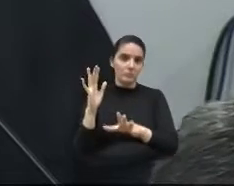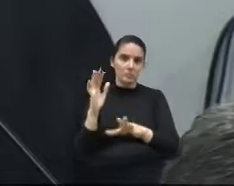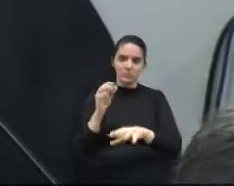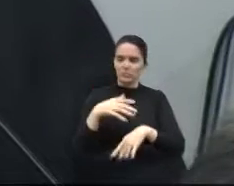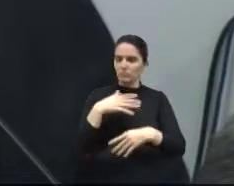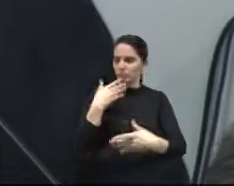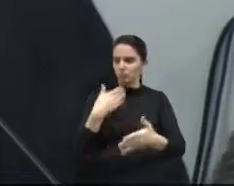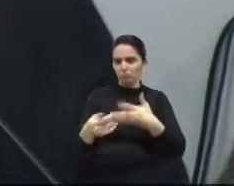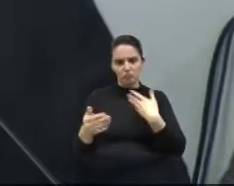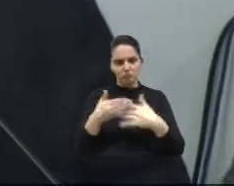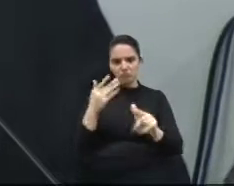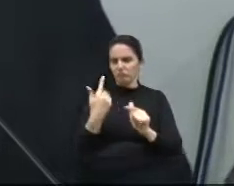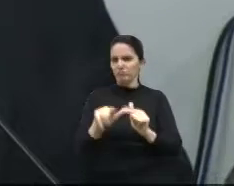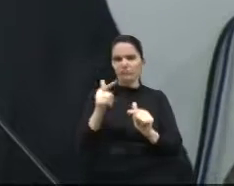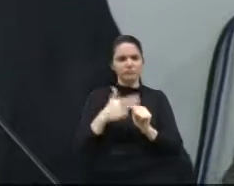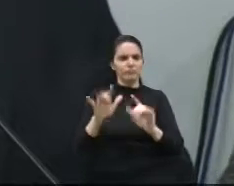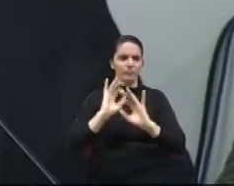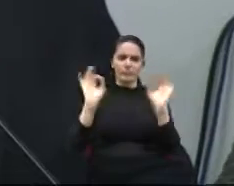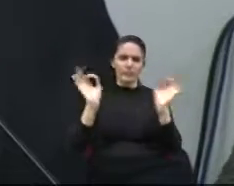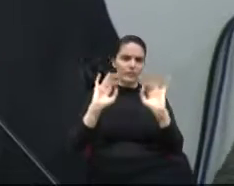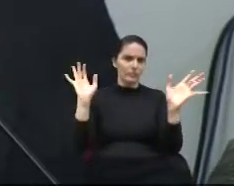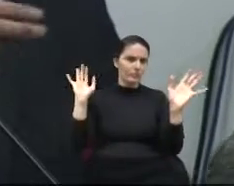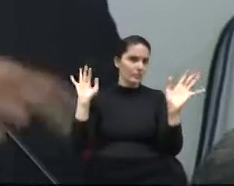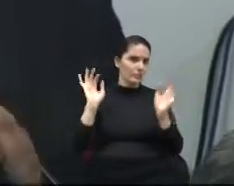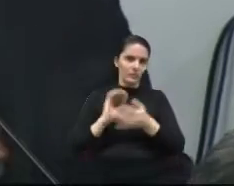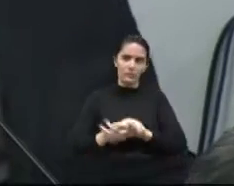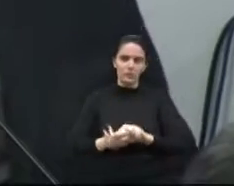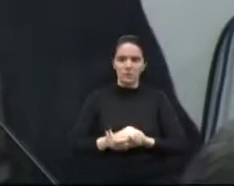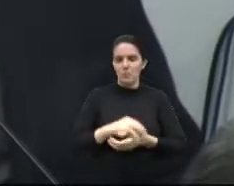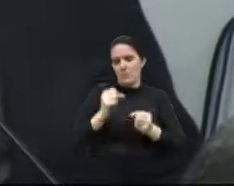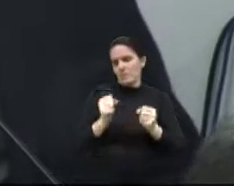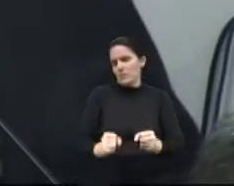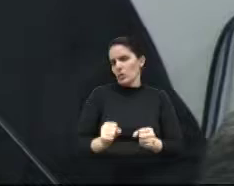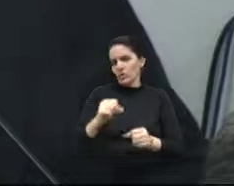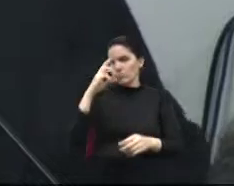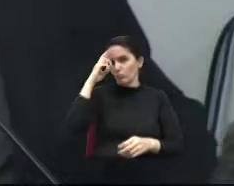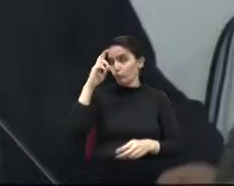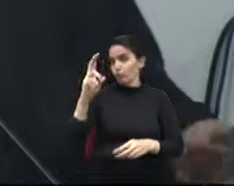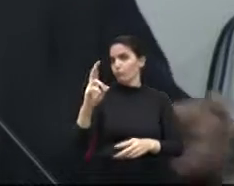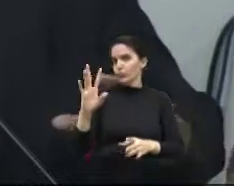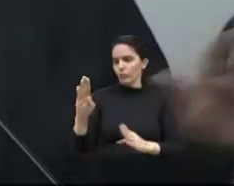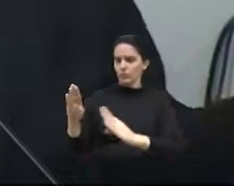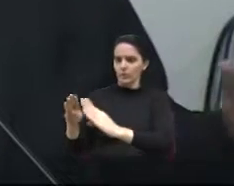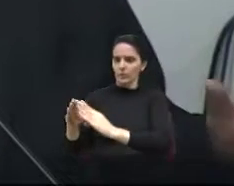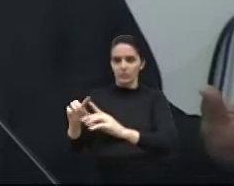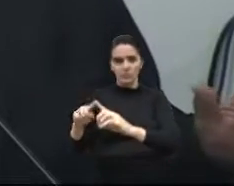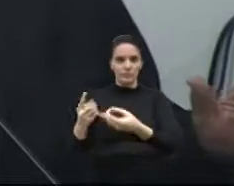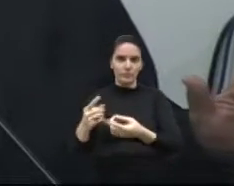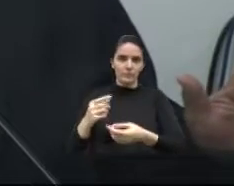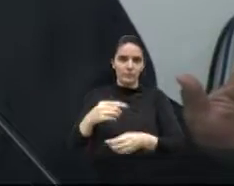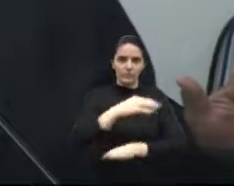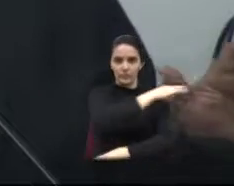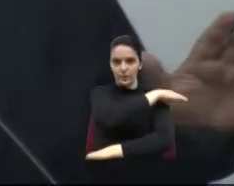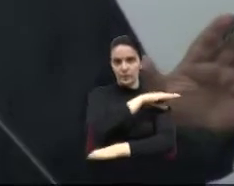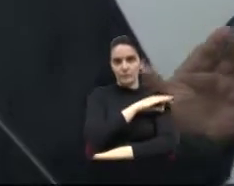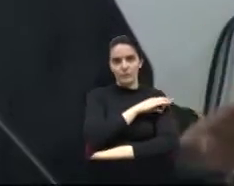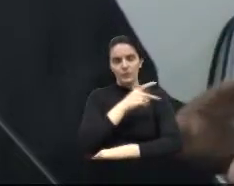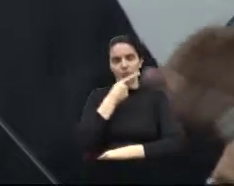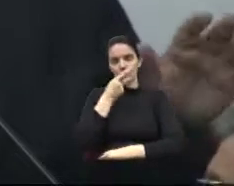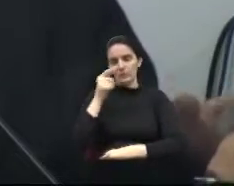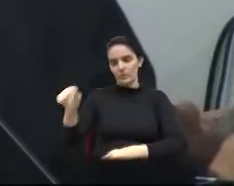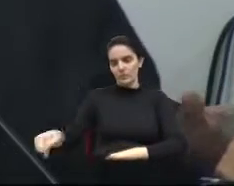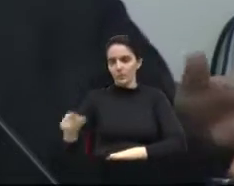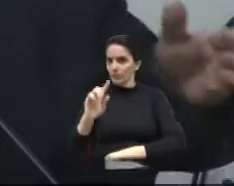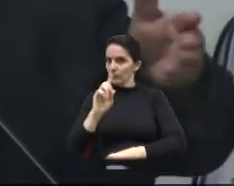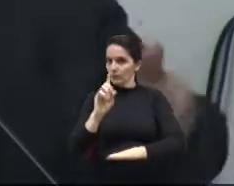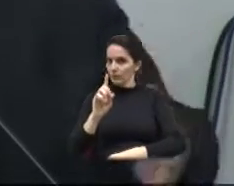de estar reformando ou não sei, daí pode ser o dono do imóvel, não sei. O prefeito falou que não vai ficar lá. O prefeito diz que